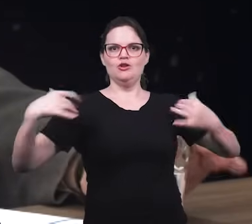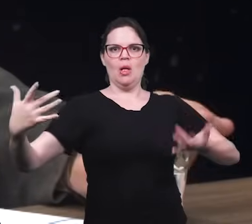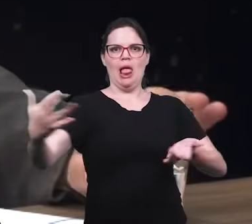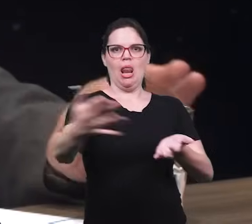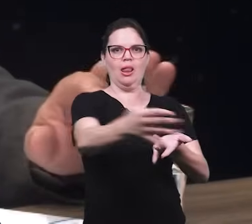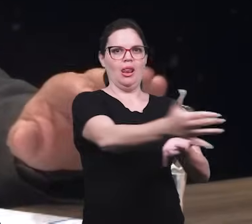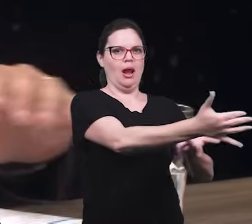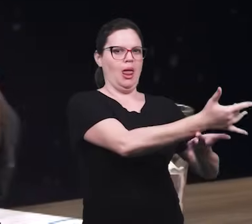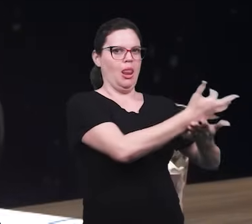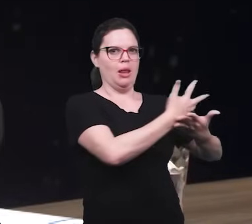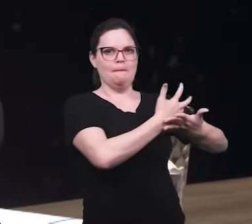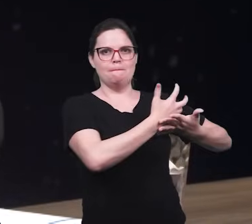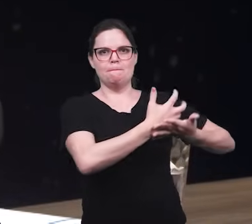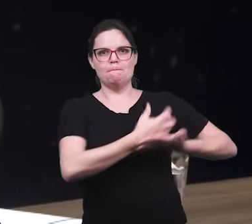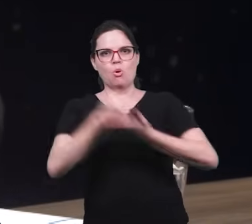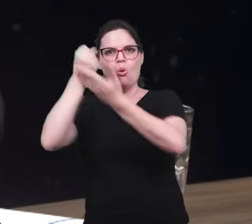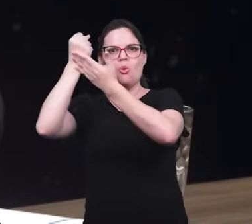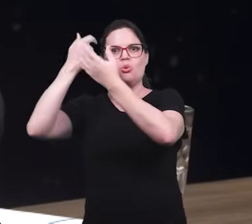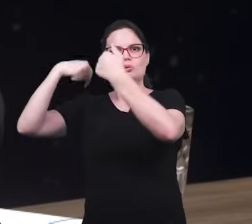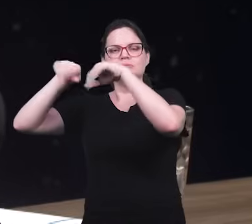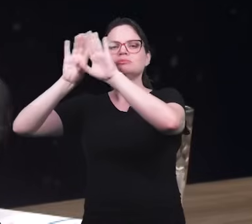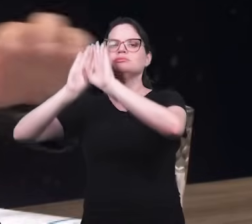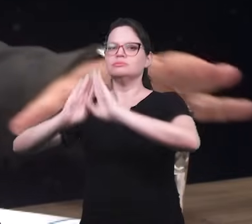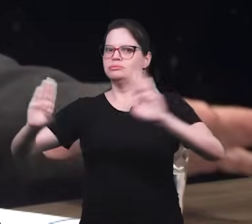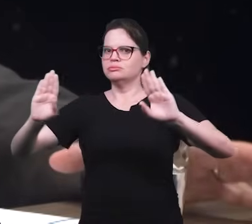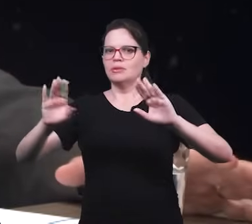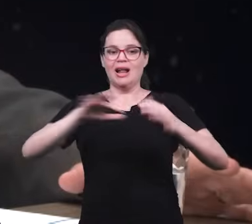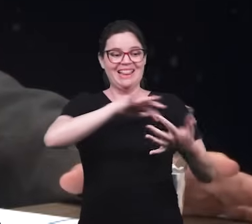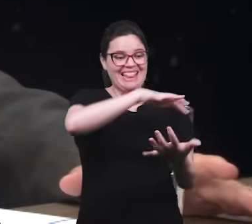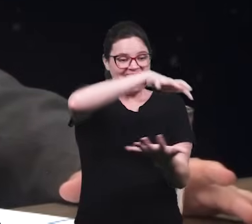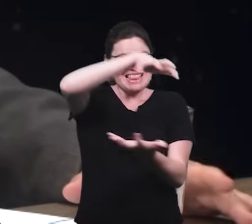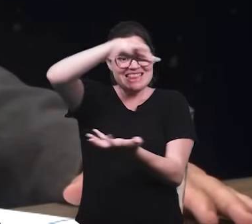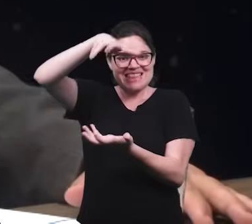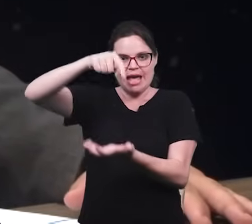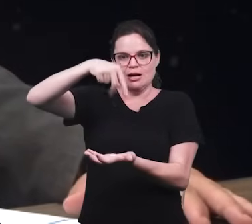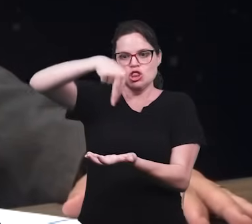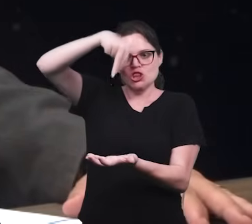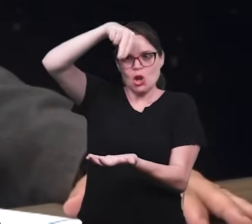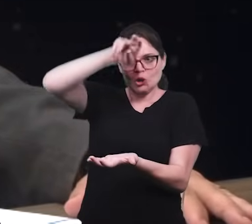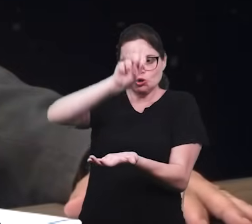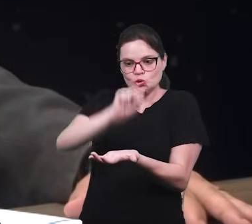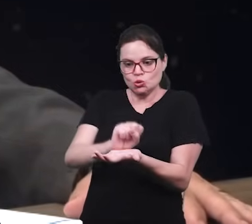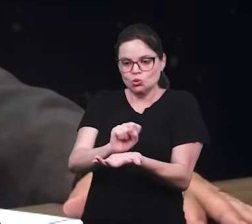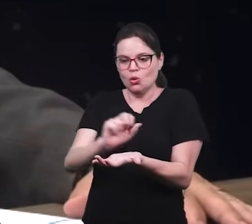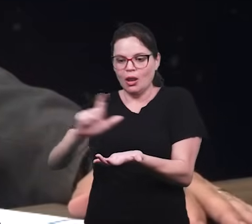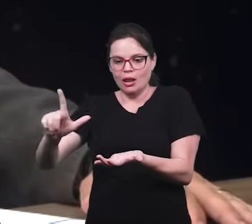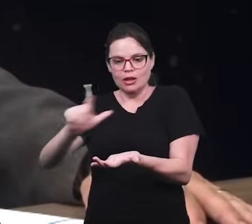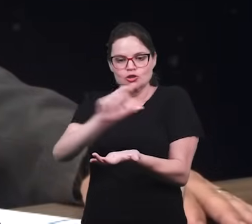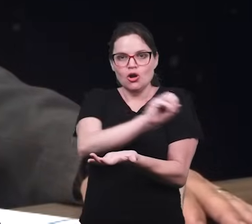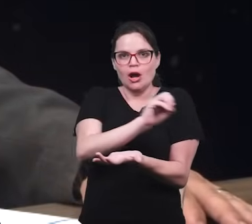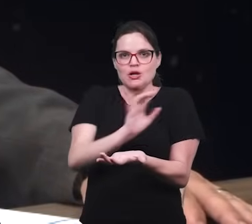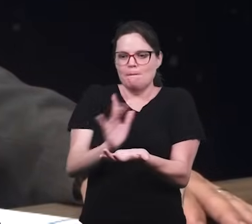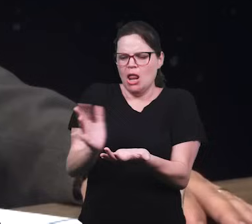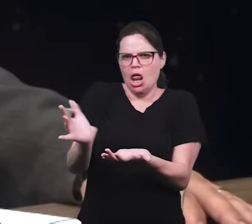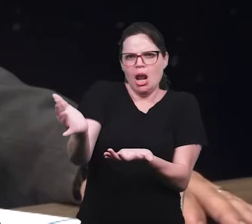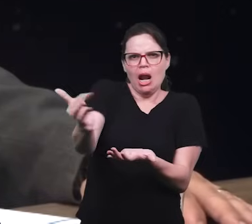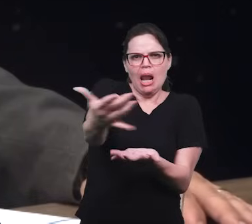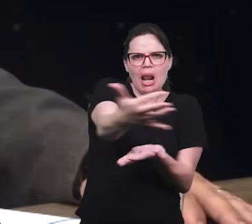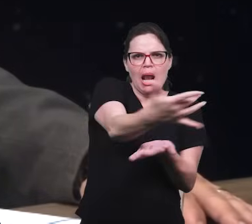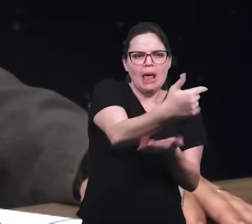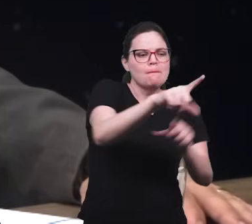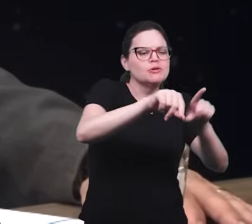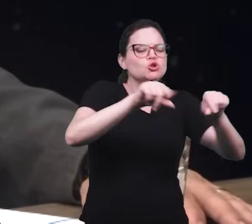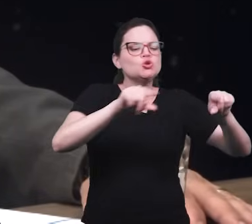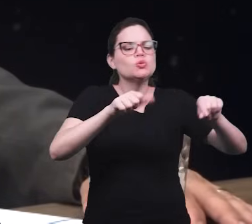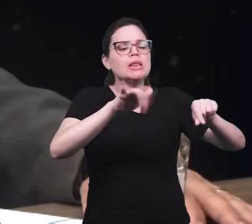nós estivermos, a palavra diz que os anjos irão aos 4 cantos da terra e vão recolher aqueles escolhidos. Então, o efeito é